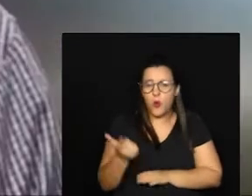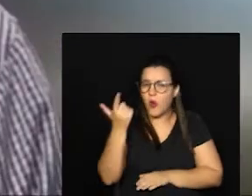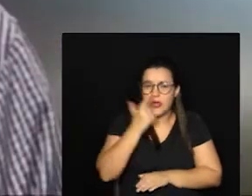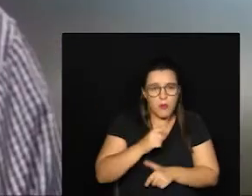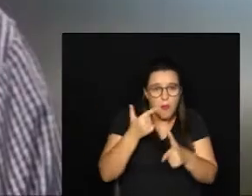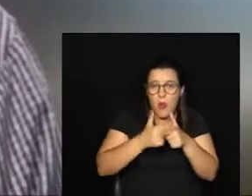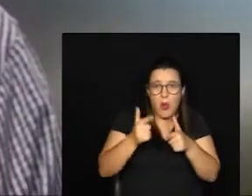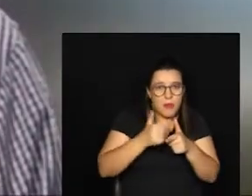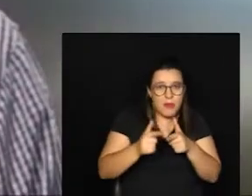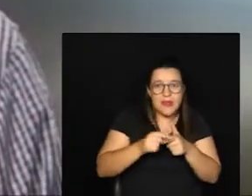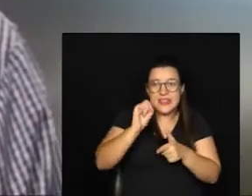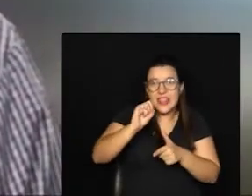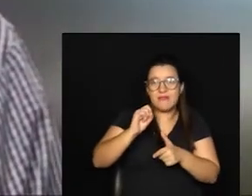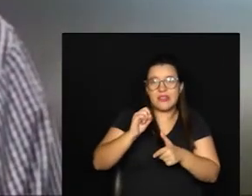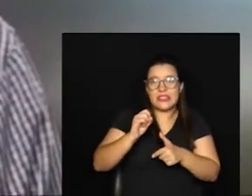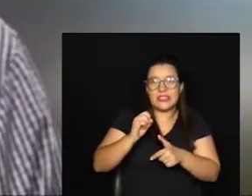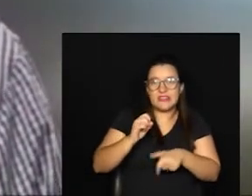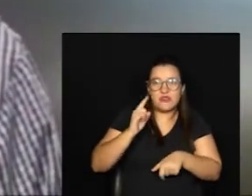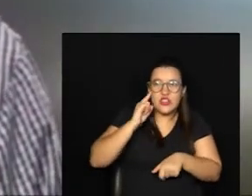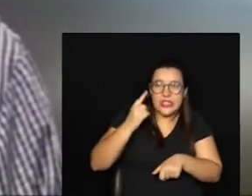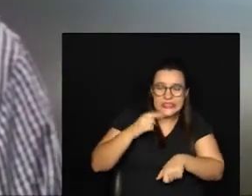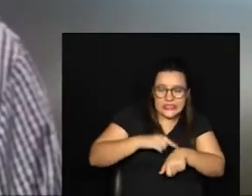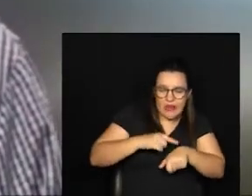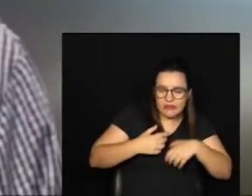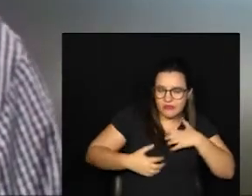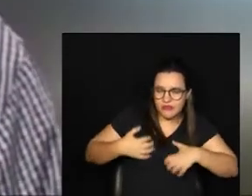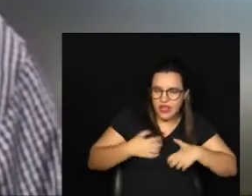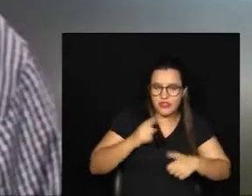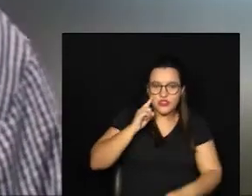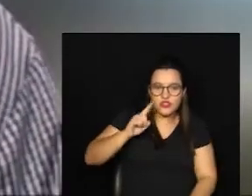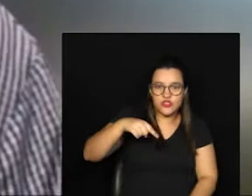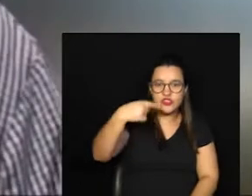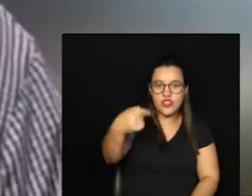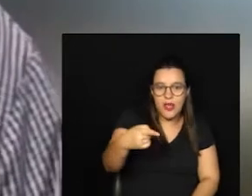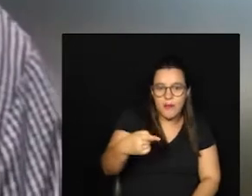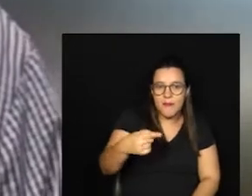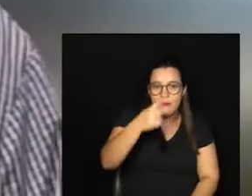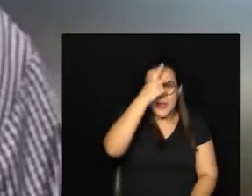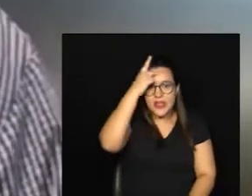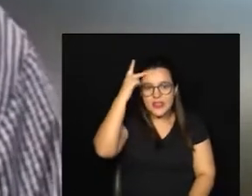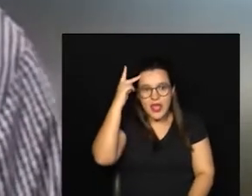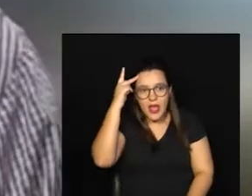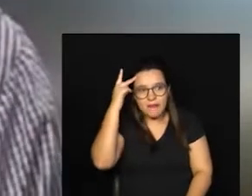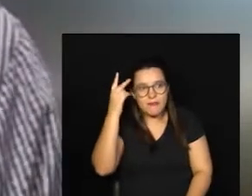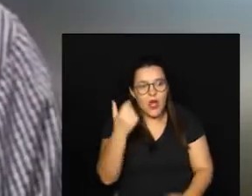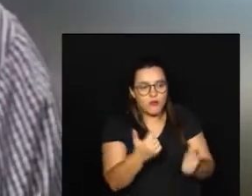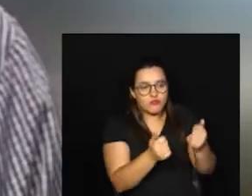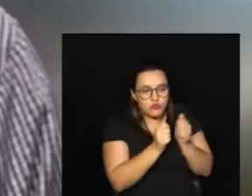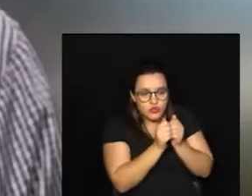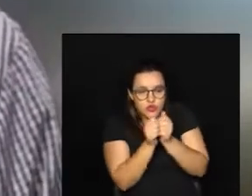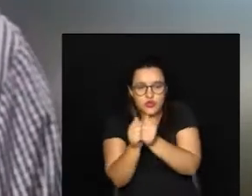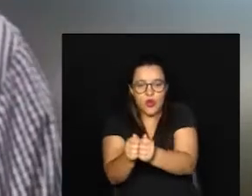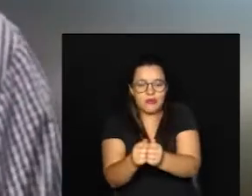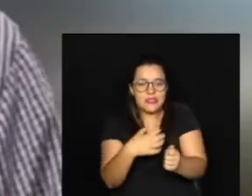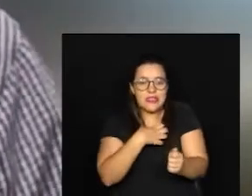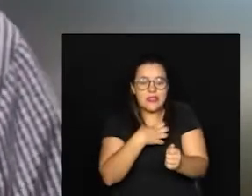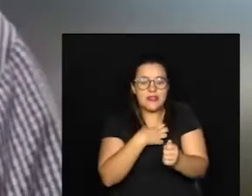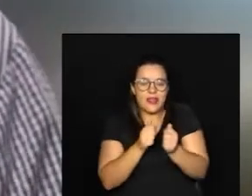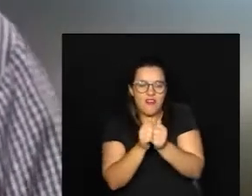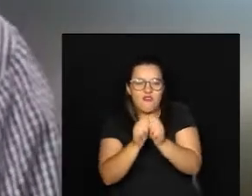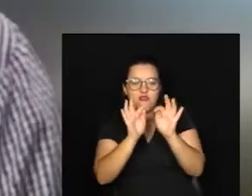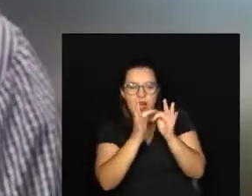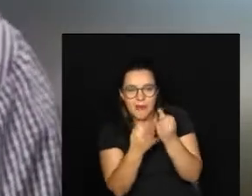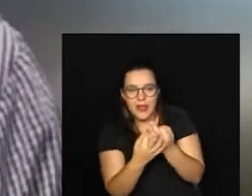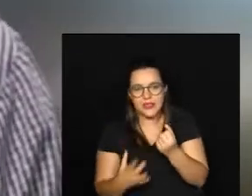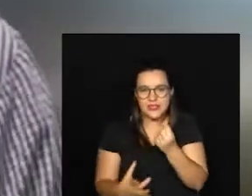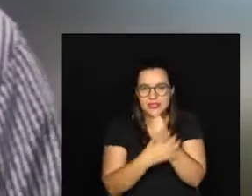problema algum, consegue fazer isso no dia seguinte. Muitas vezes ela quer buscar um conforto de ir acompanhada por alguém até essa delegacia para se